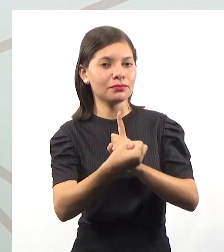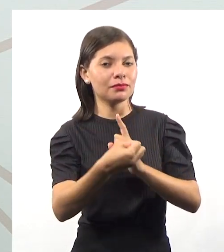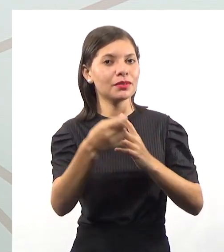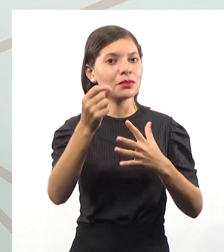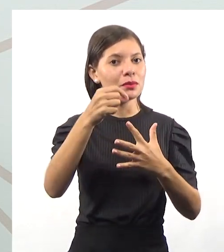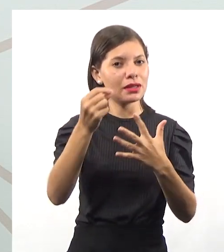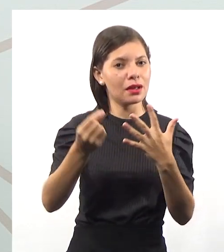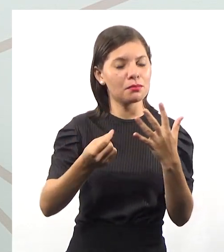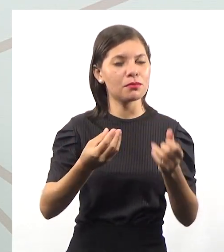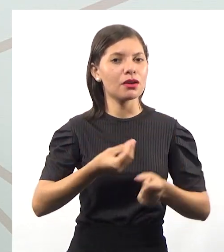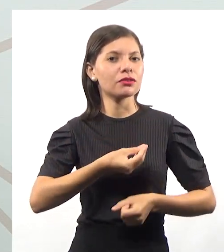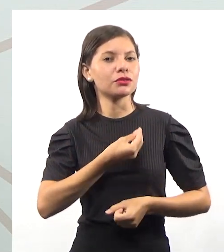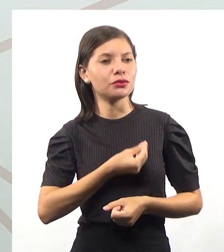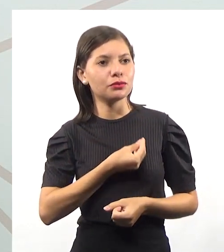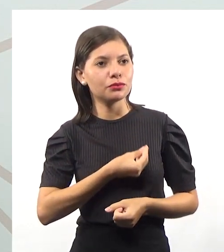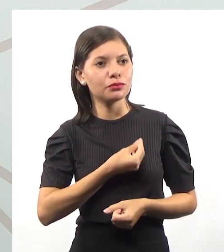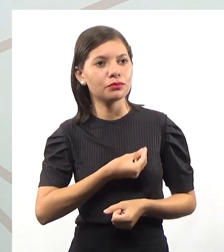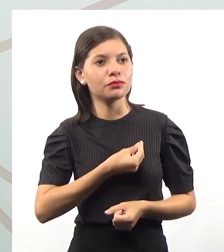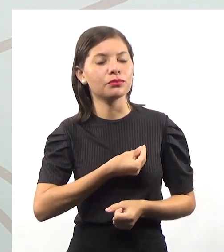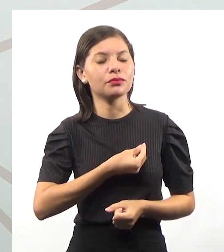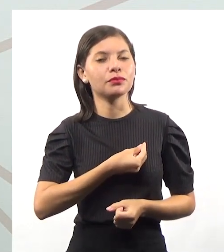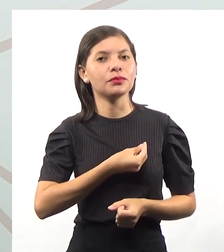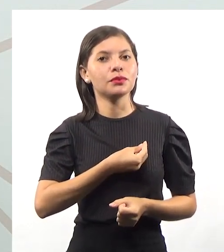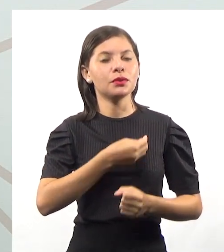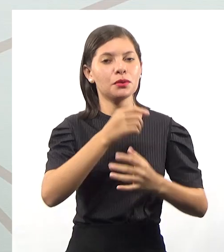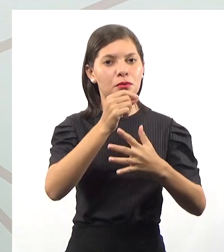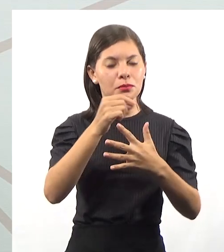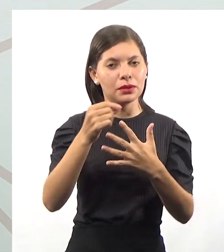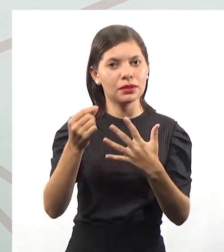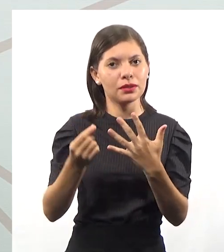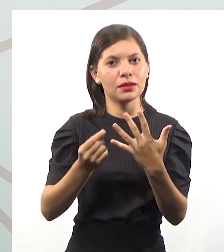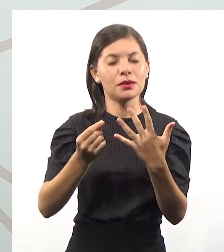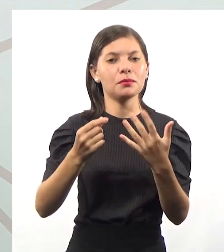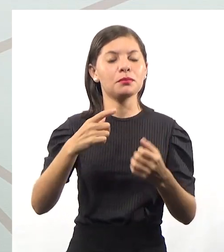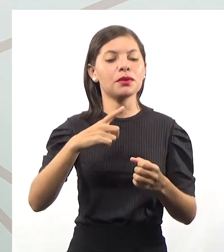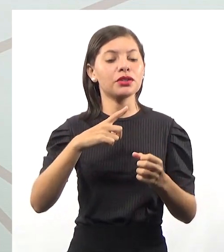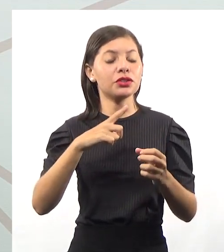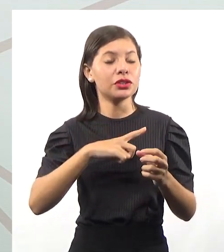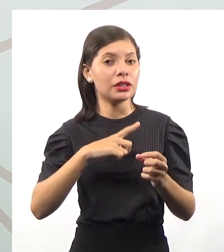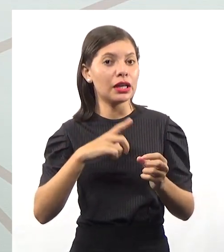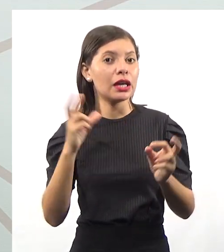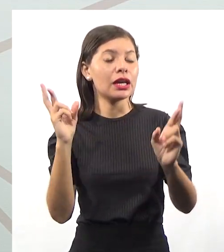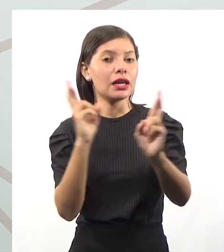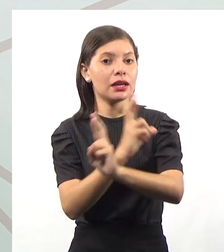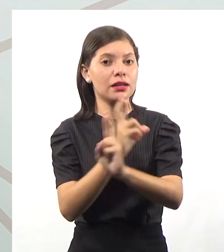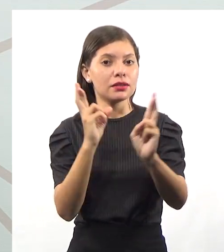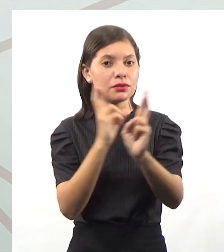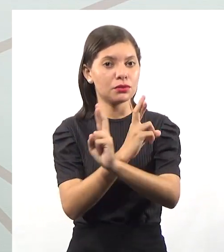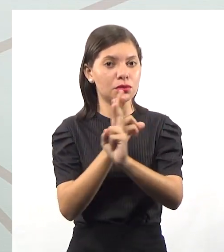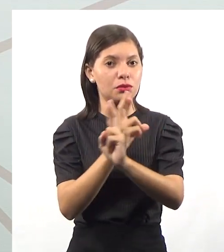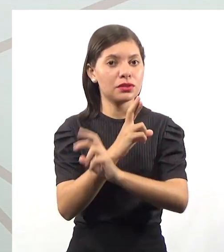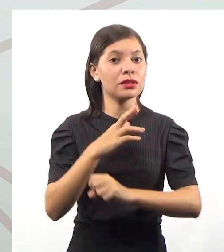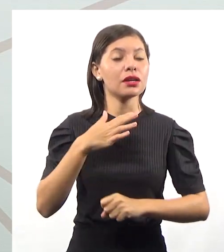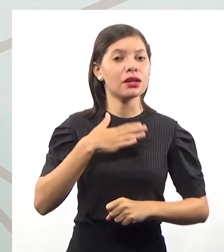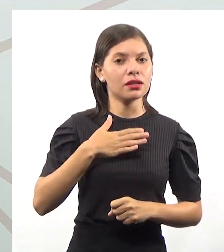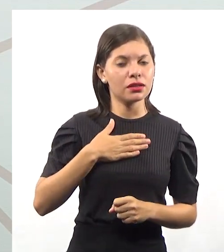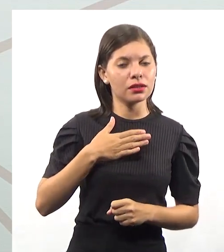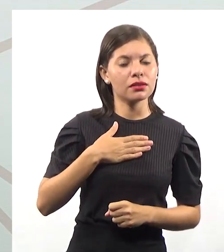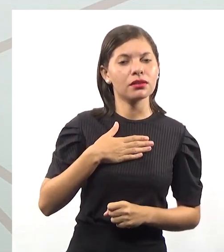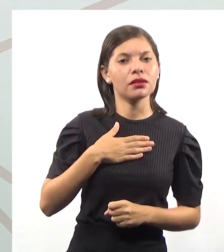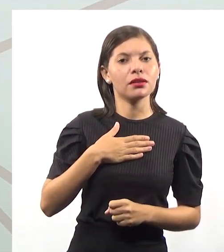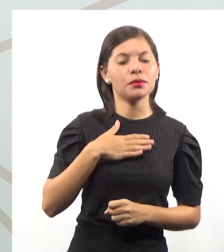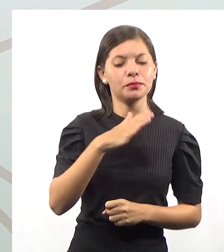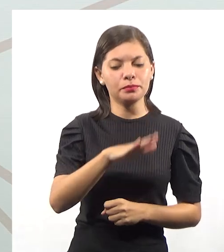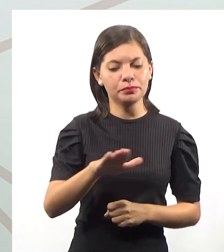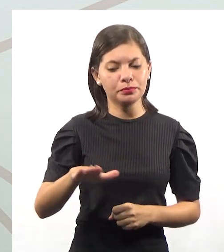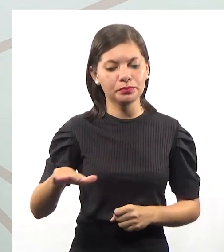de vivência, uma etapa de estabelecimento de relações entre ele mesmo enquanto indivíduo